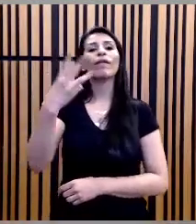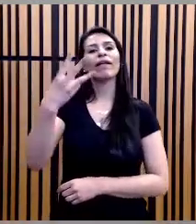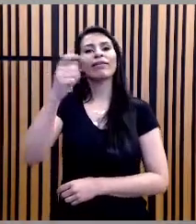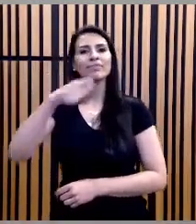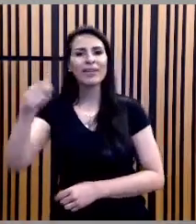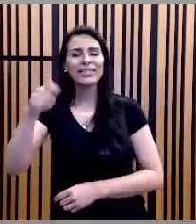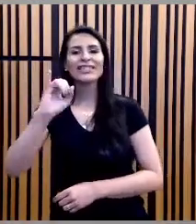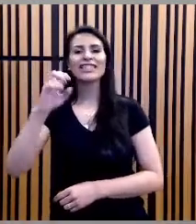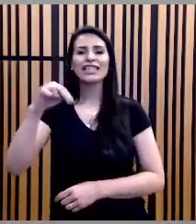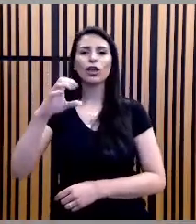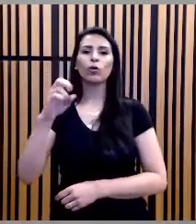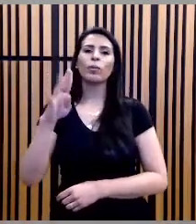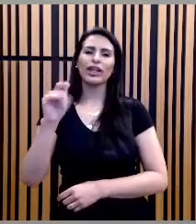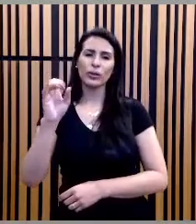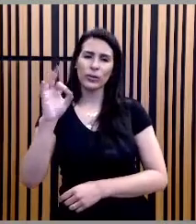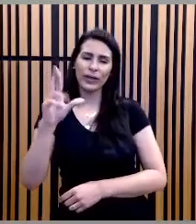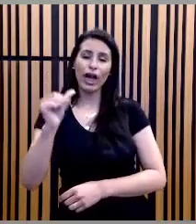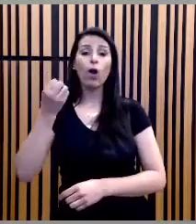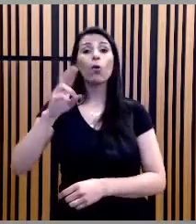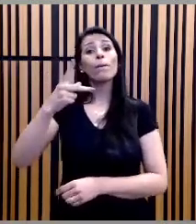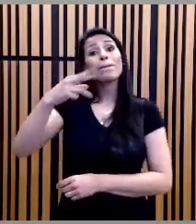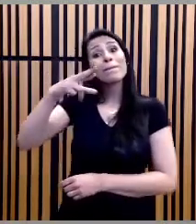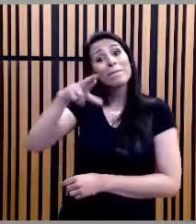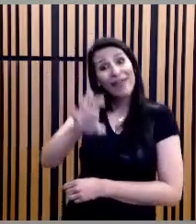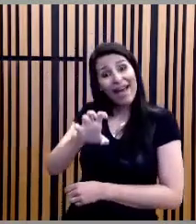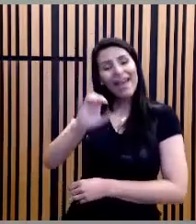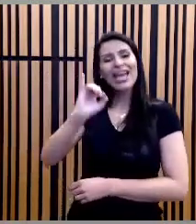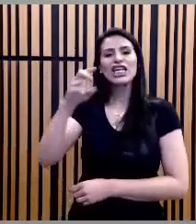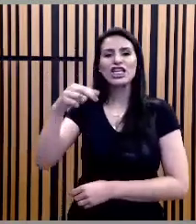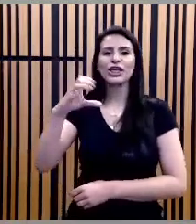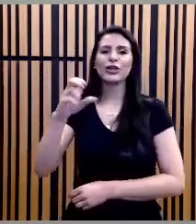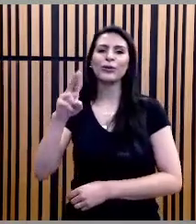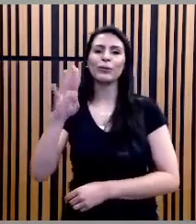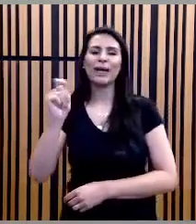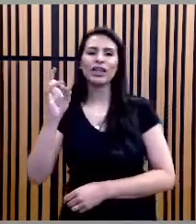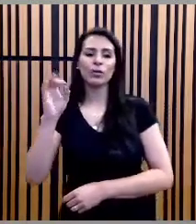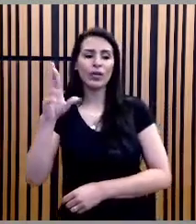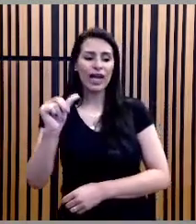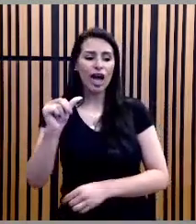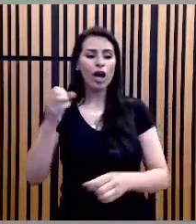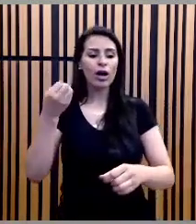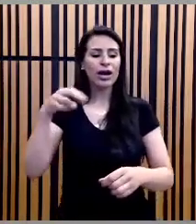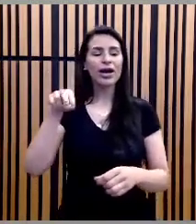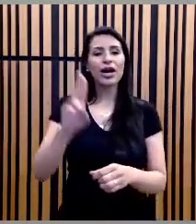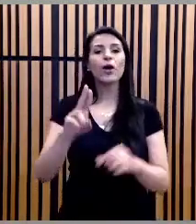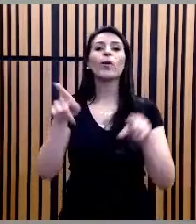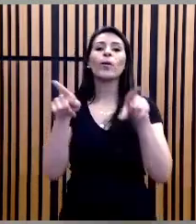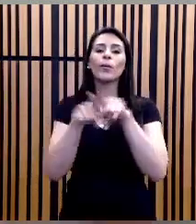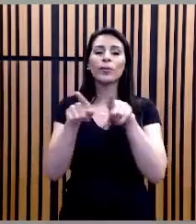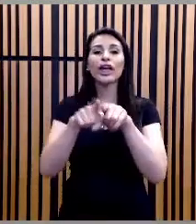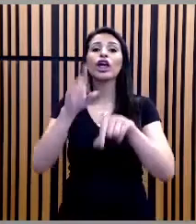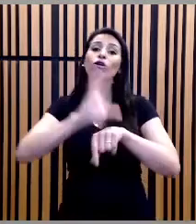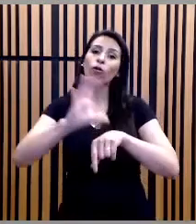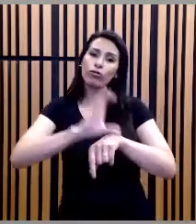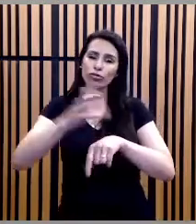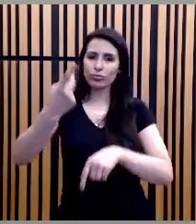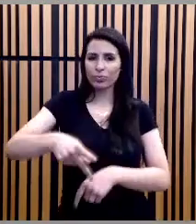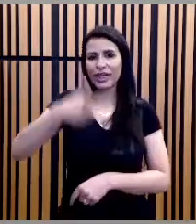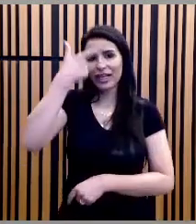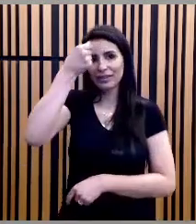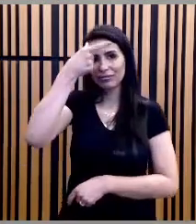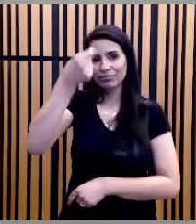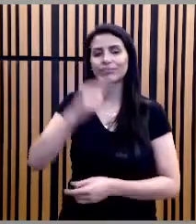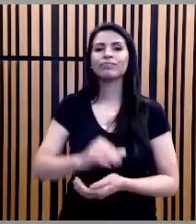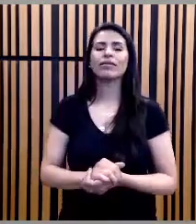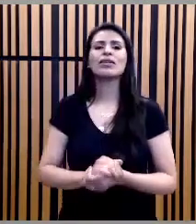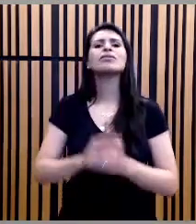e mais um curso de extensão aí da universidade. Então, se tu tem uma ideia, tu podes entrar por esse lado. Se, digamos, a